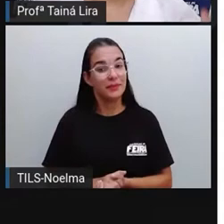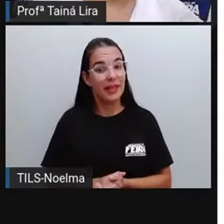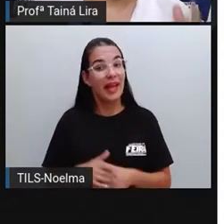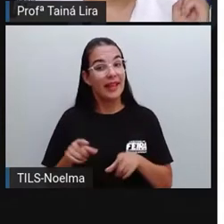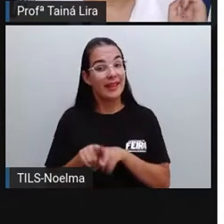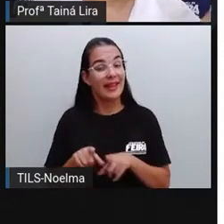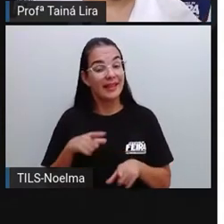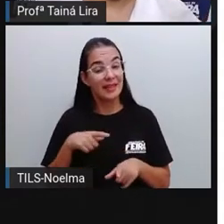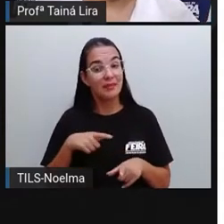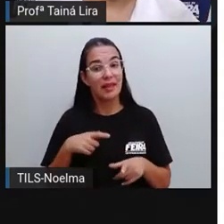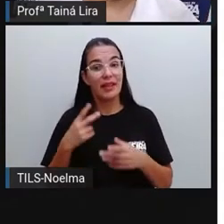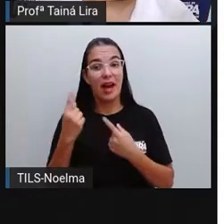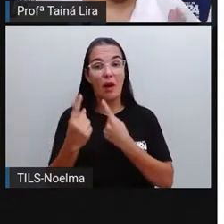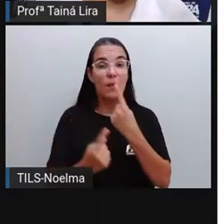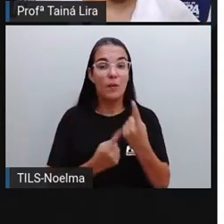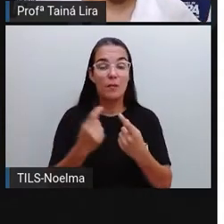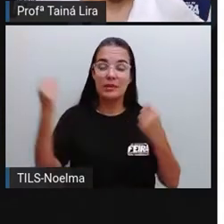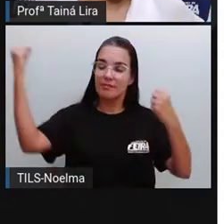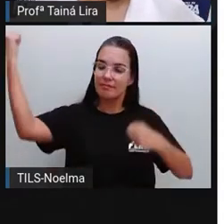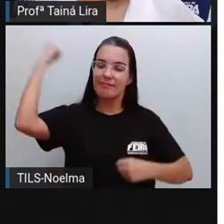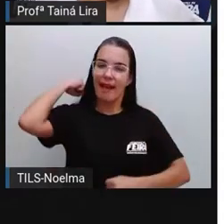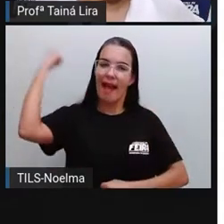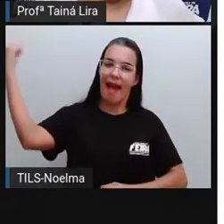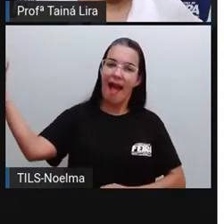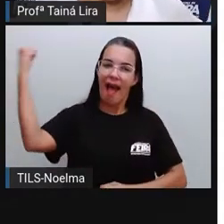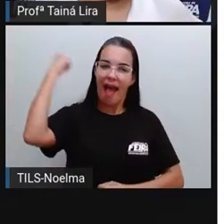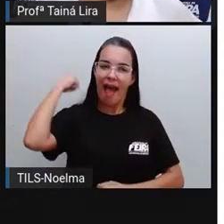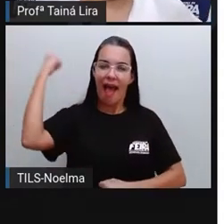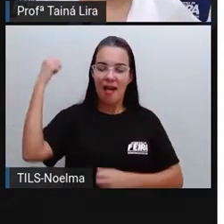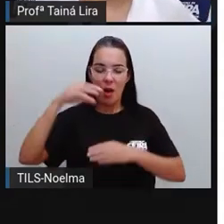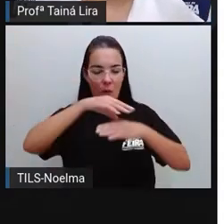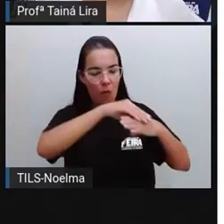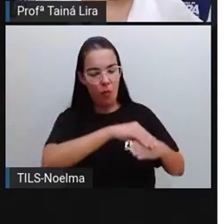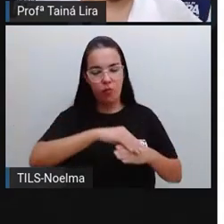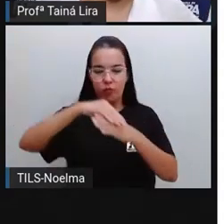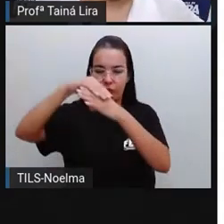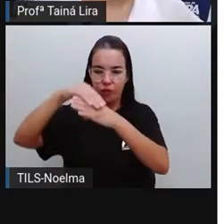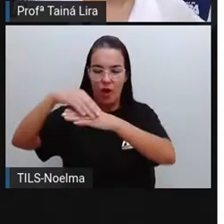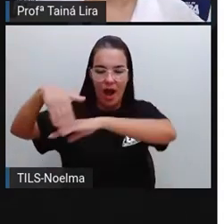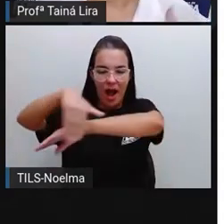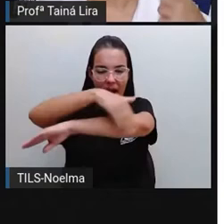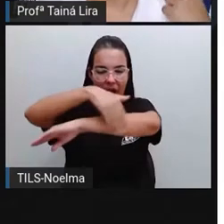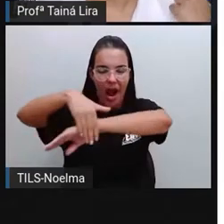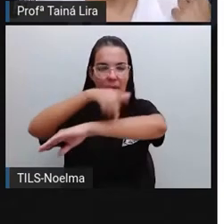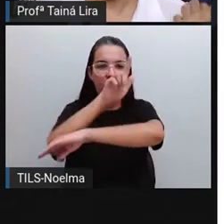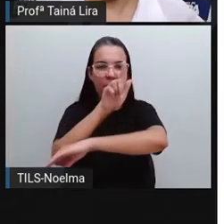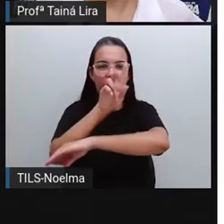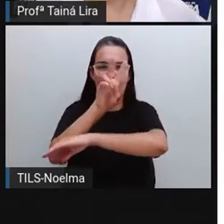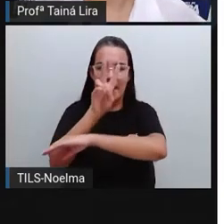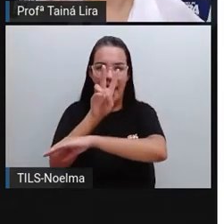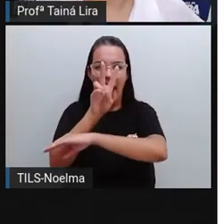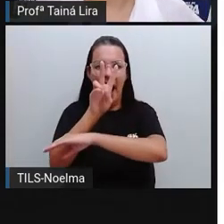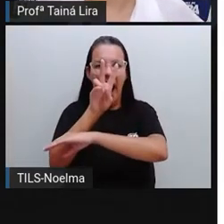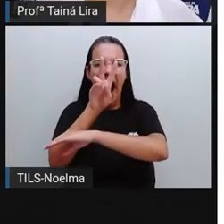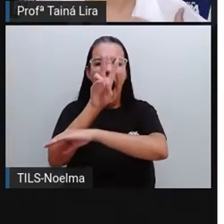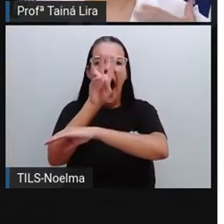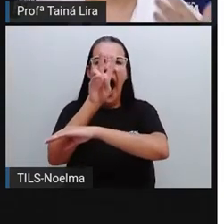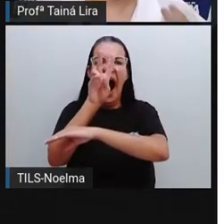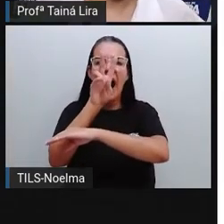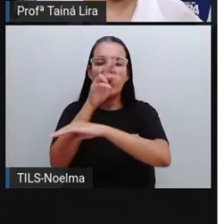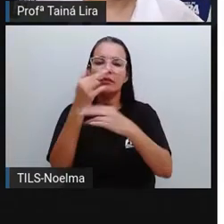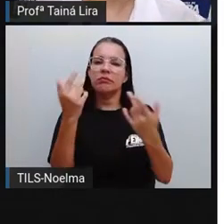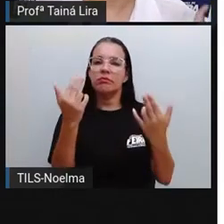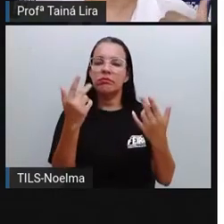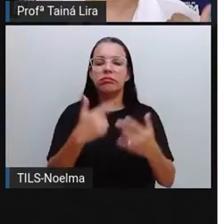para fazer atividade física ali. Então, imagine um lugar como a Getúlio, tá? Como a Avenida Ayrton Senna, como a